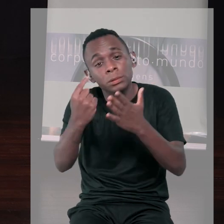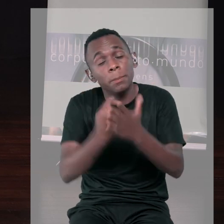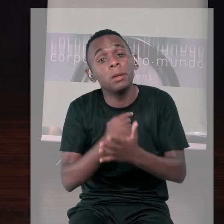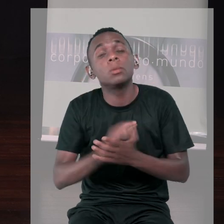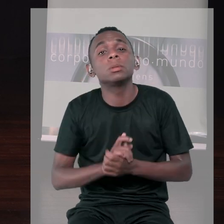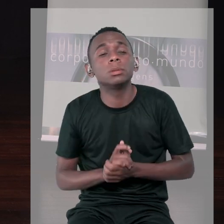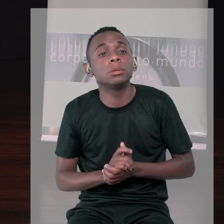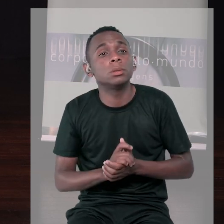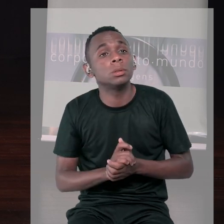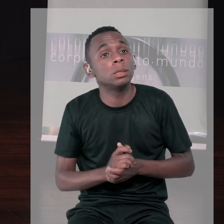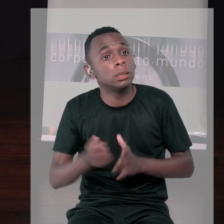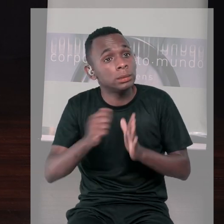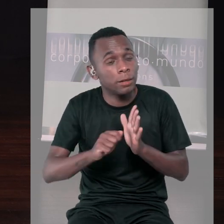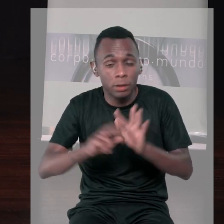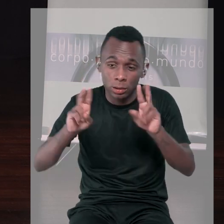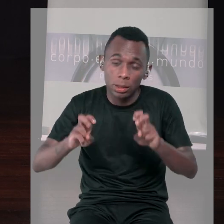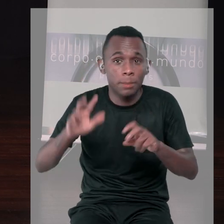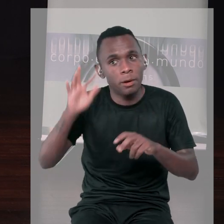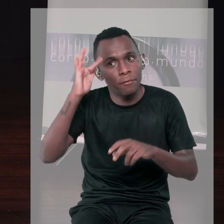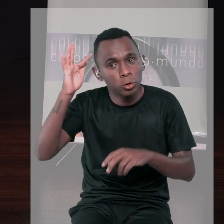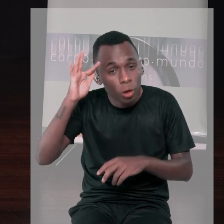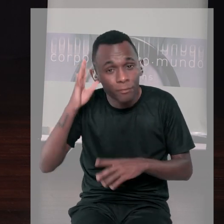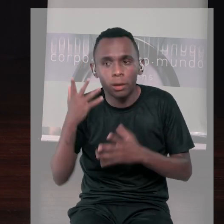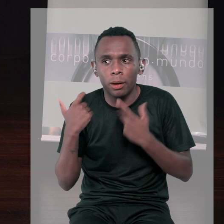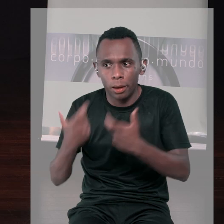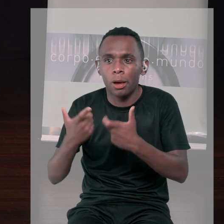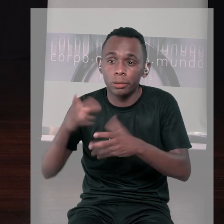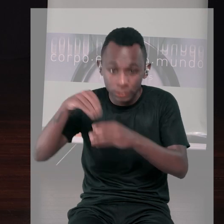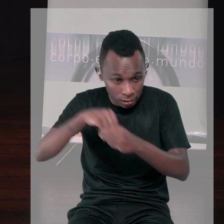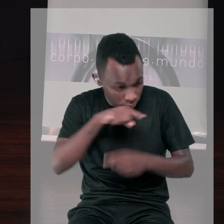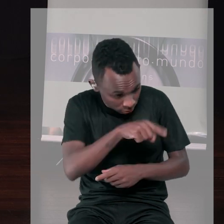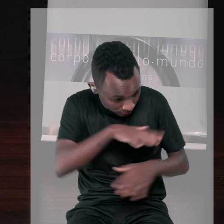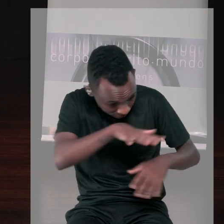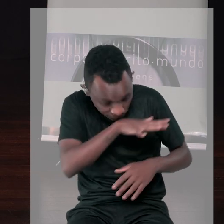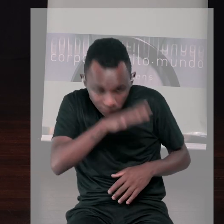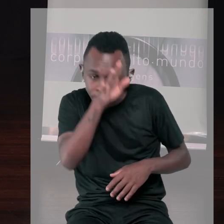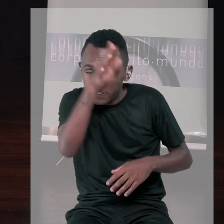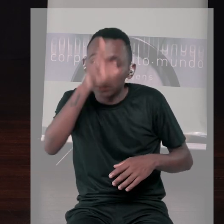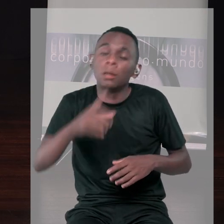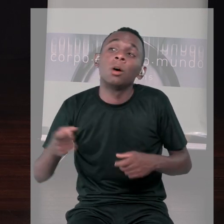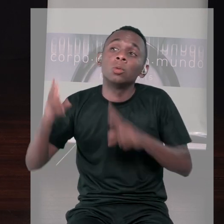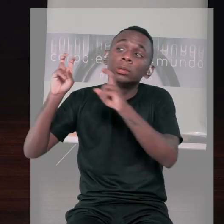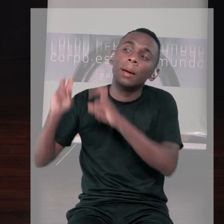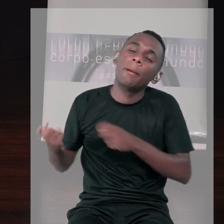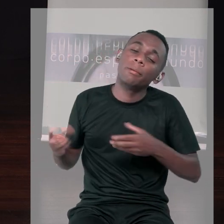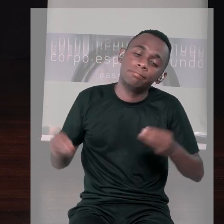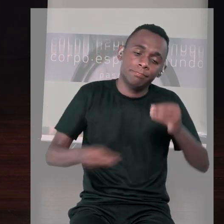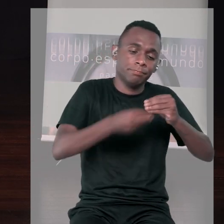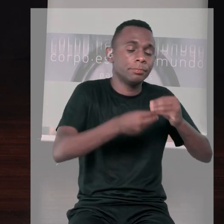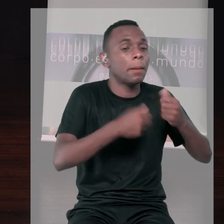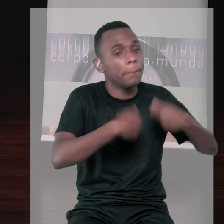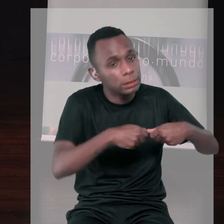da guerra em Maquiavel, não tem dúvida, aí o par virtude e fortuna vai ter que voltar. Mas mais estendido, eu acho que a gente tem que conjugar